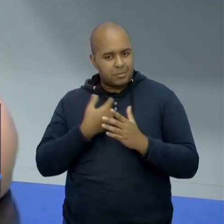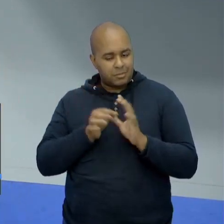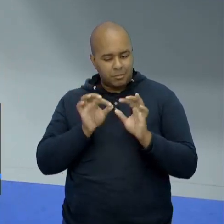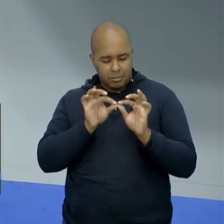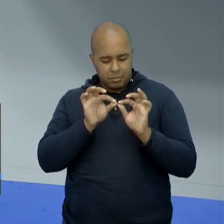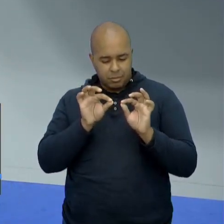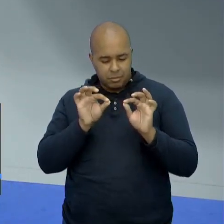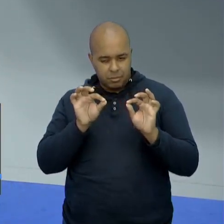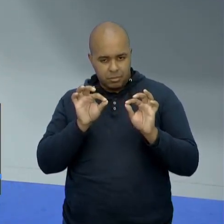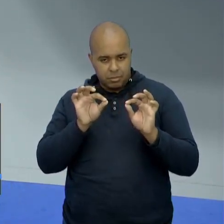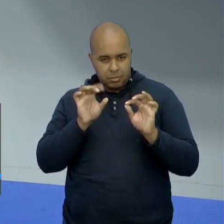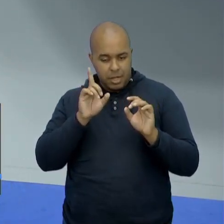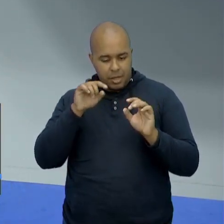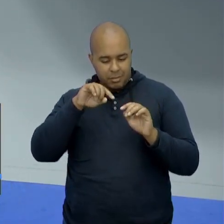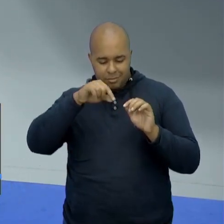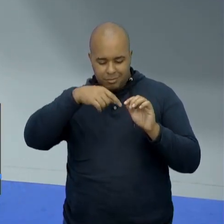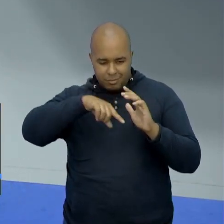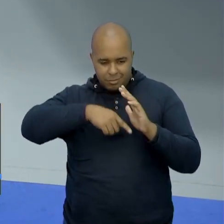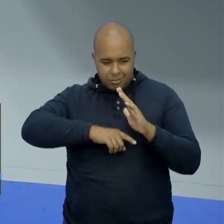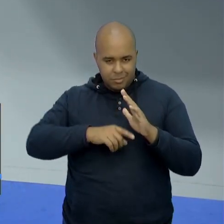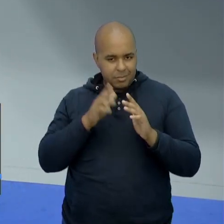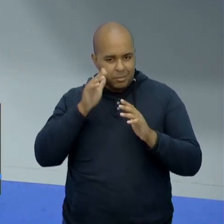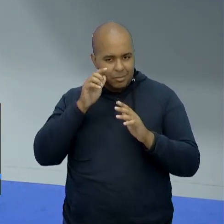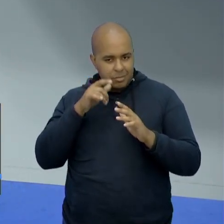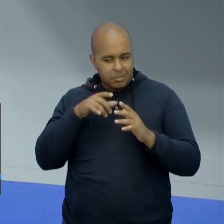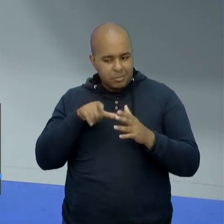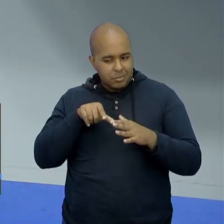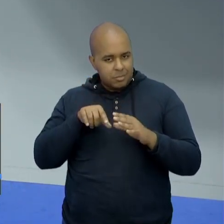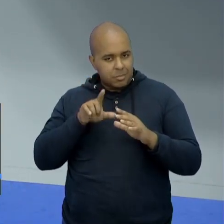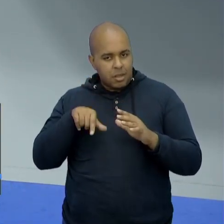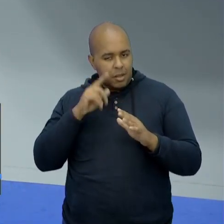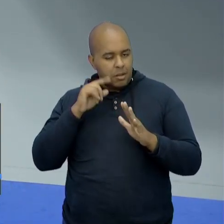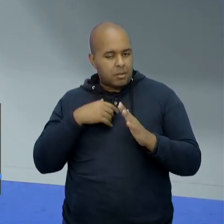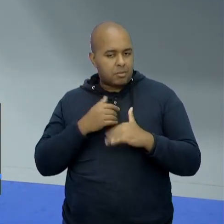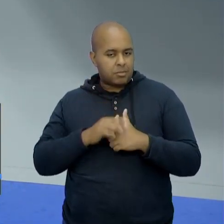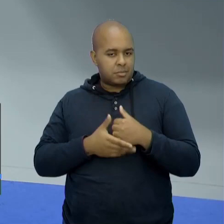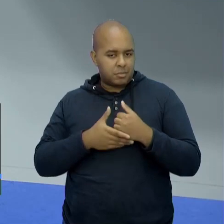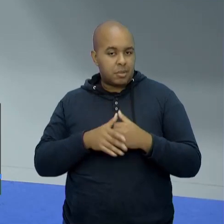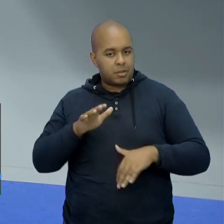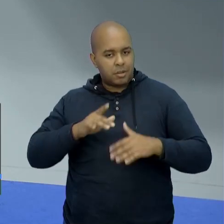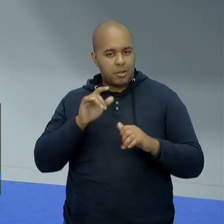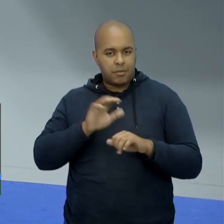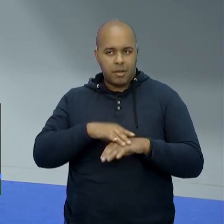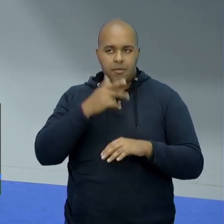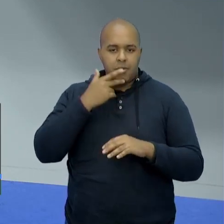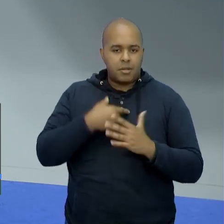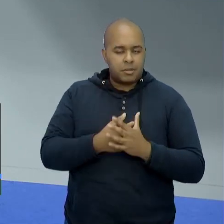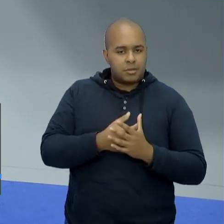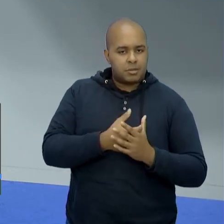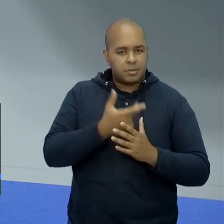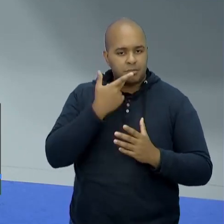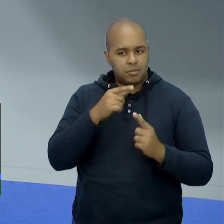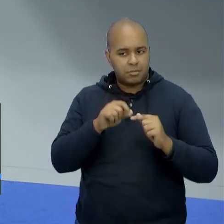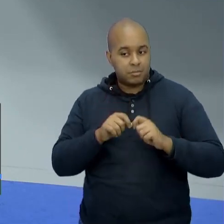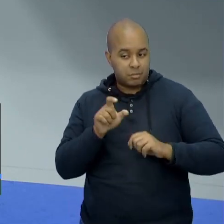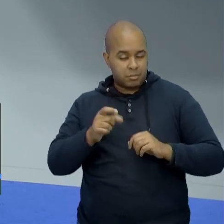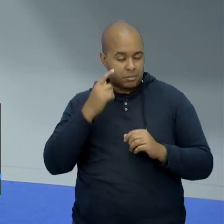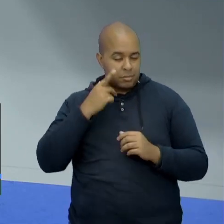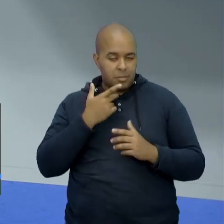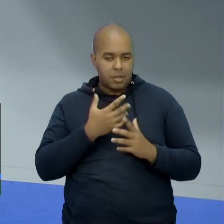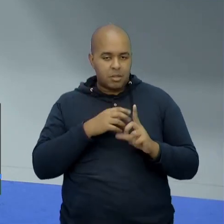linha, né, no fundo da fábrica, num porão, que é sustentável. E aí ela faz essa lavagem de fazer isso.